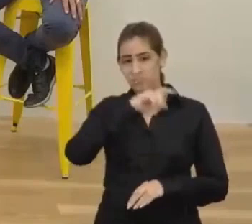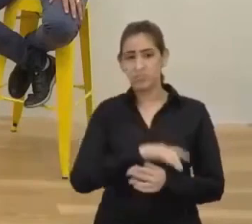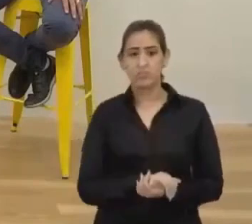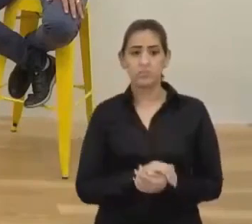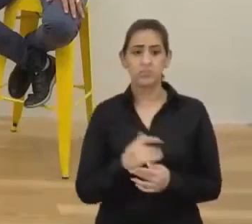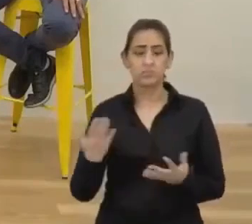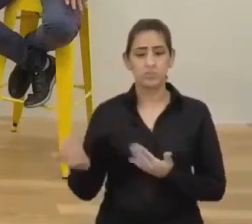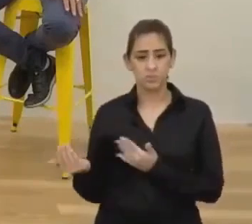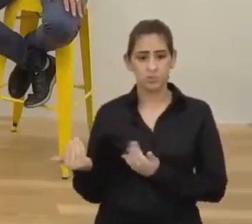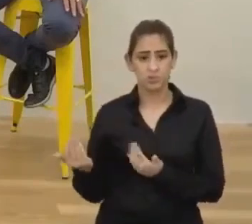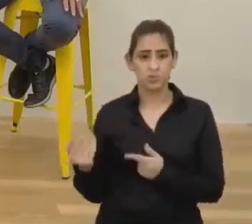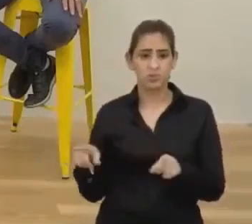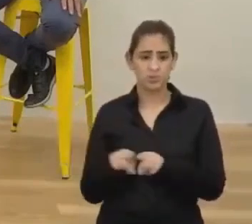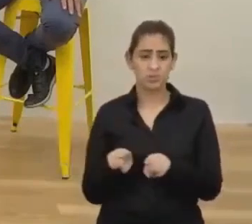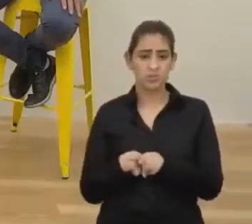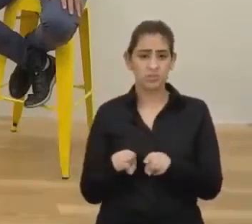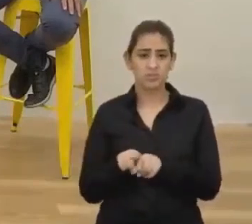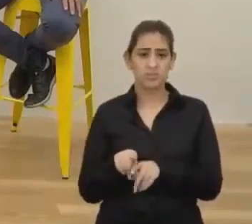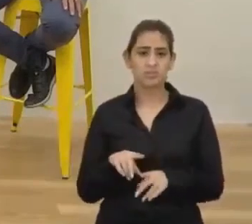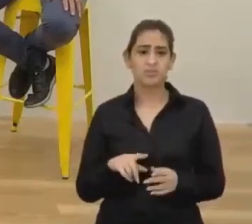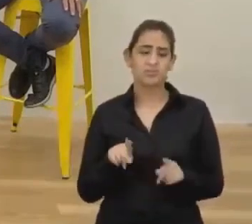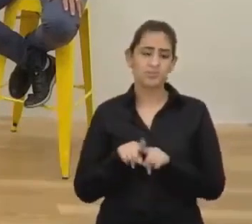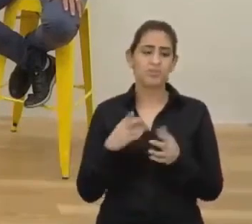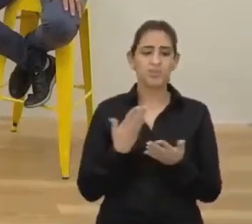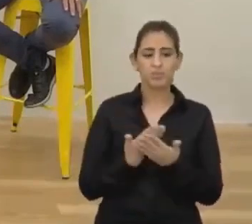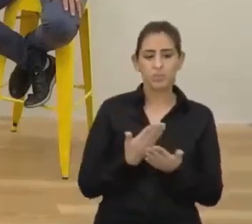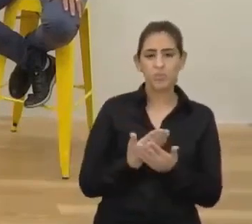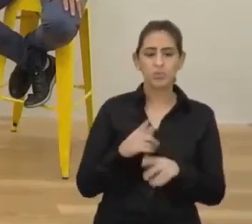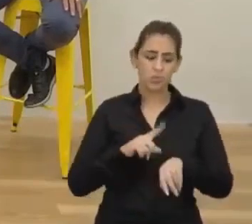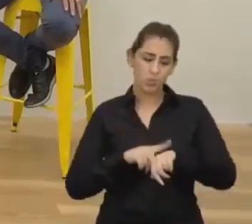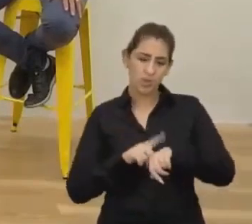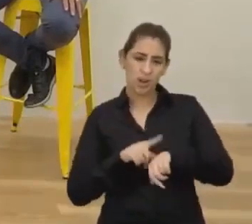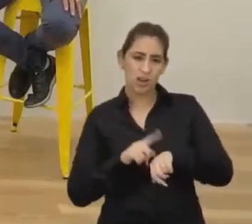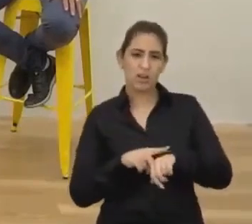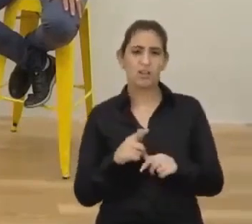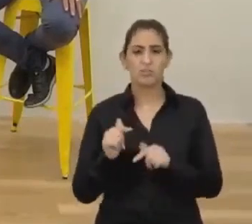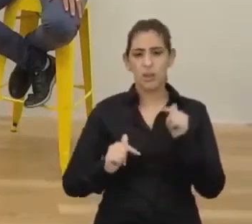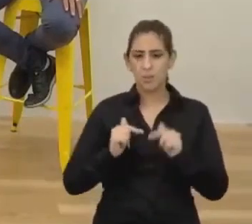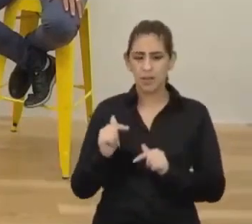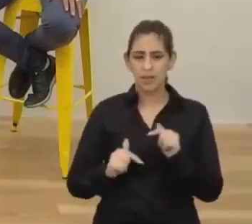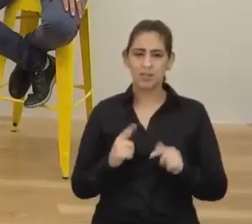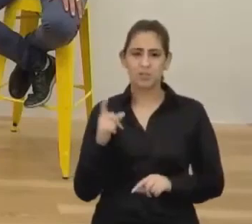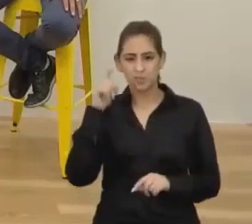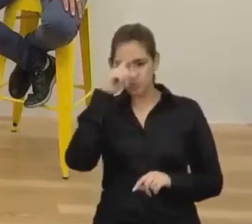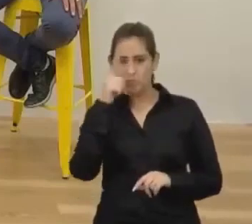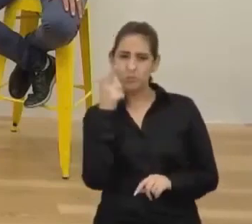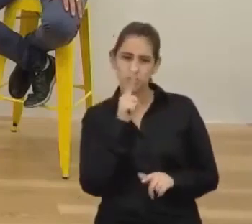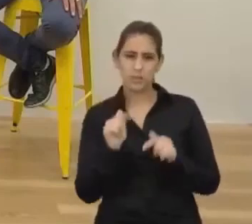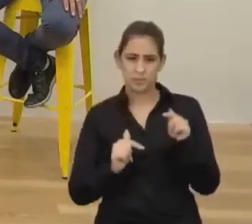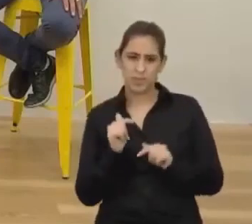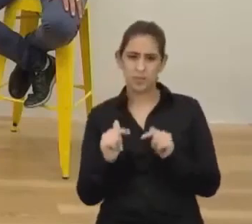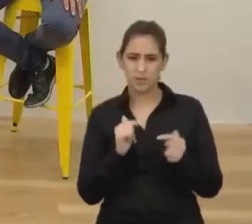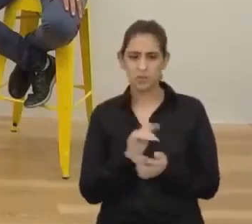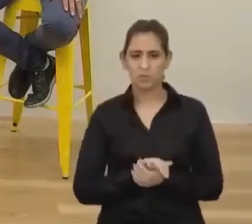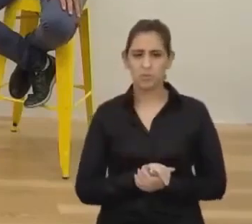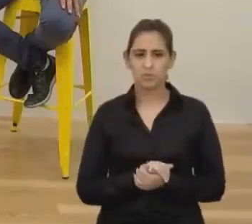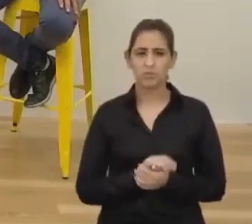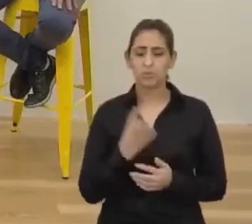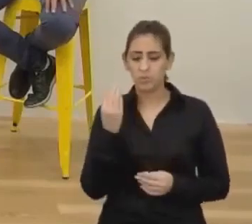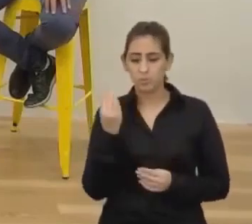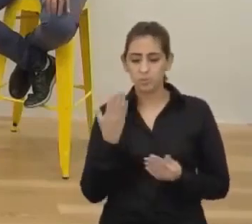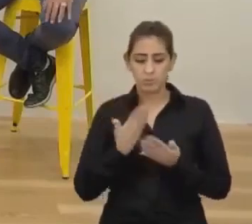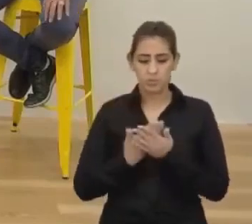logicamente os jovens até por questões até de estudos né do horário de trabalho né que muitos estudam de manhã